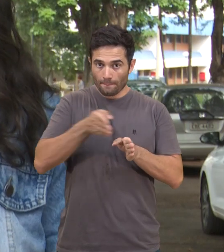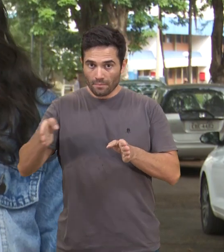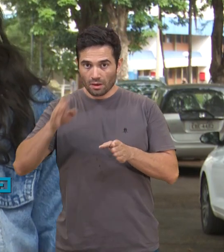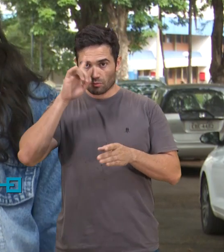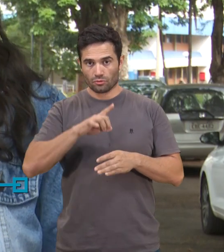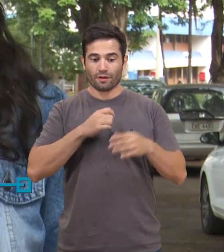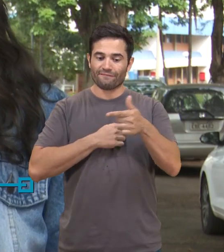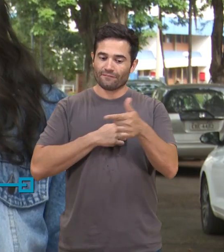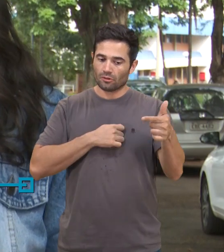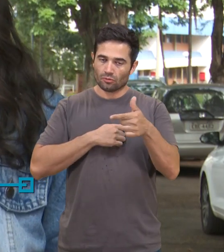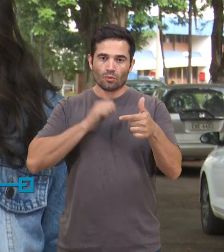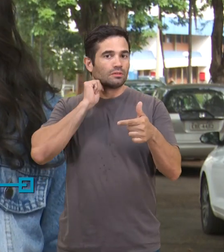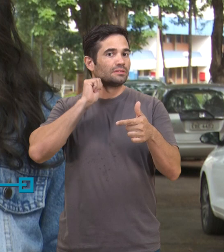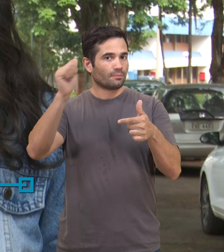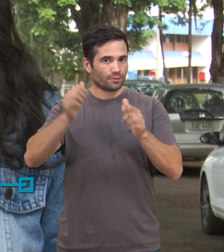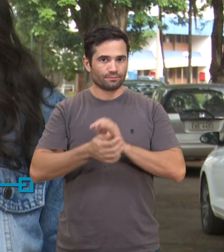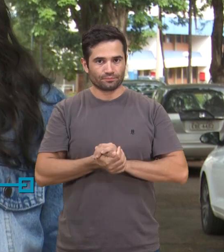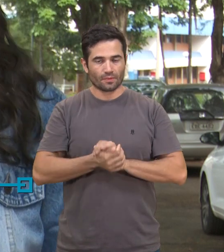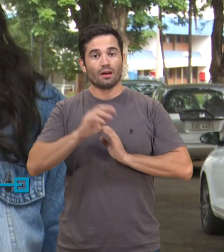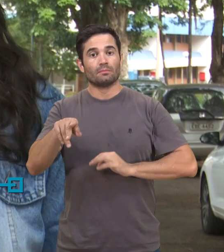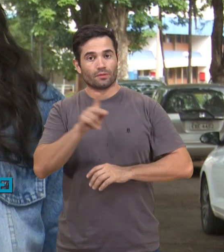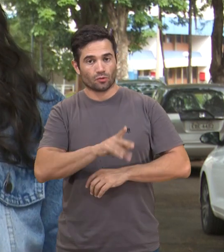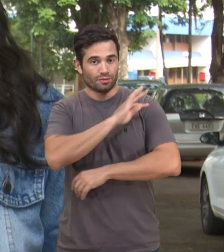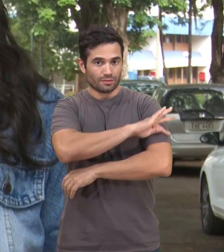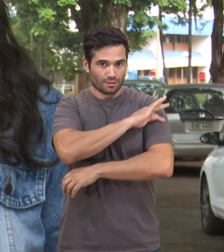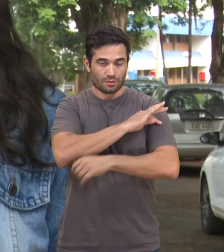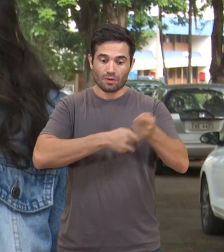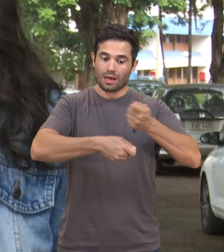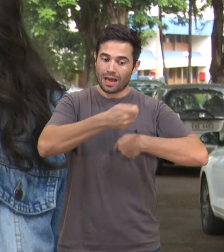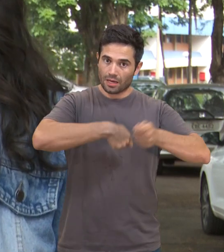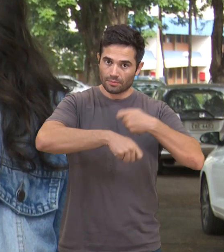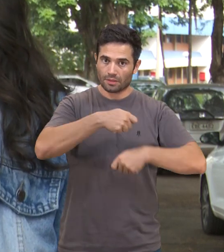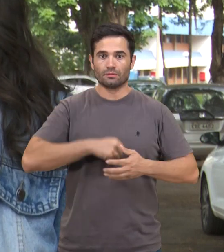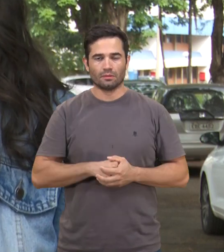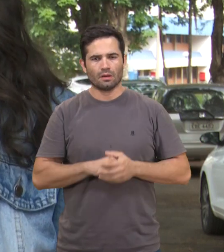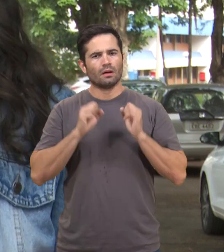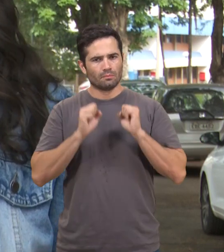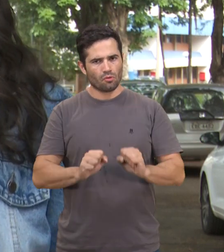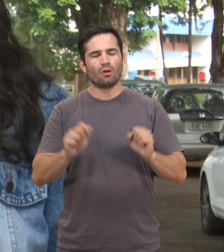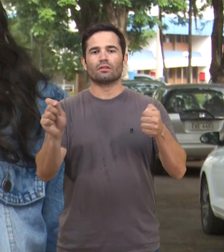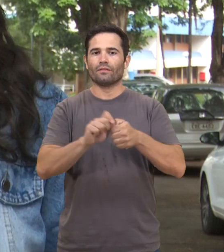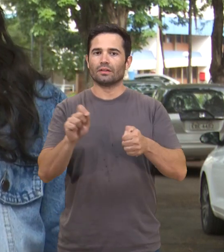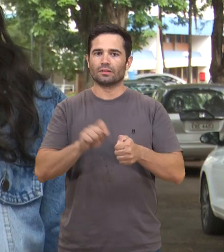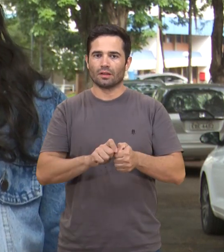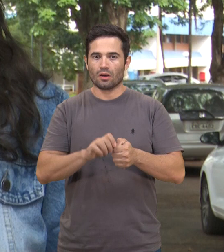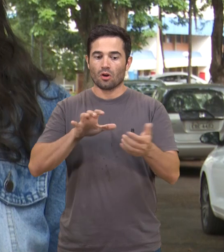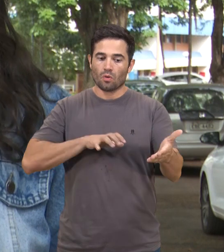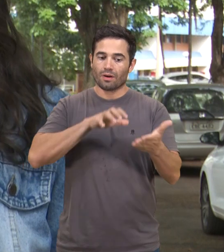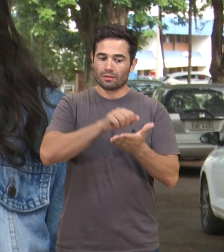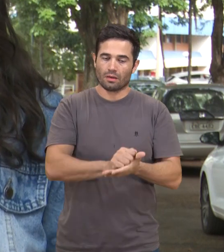A partir do dia 22 de abril, professores e técnicos administrativos podem realizar